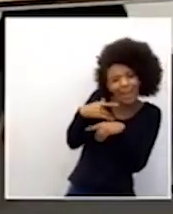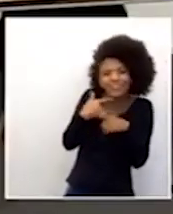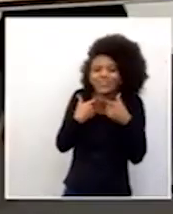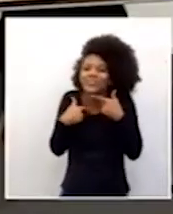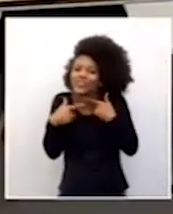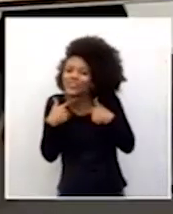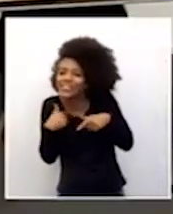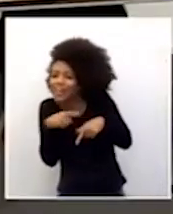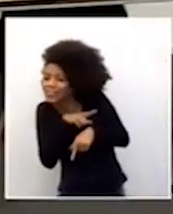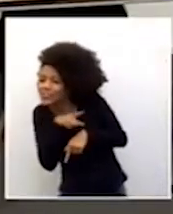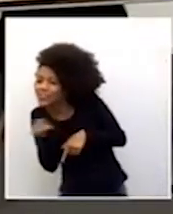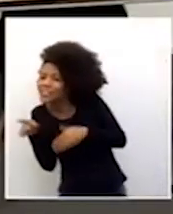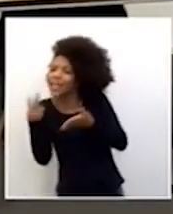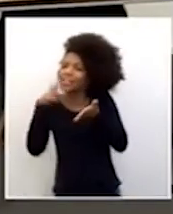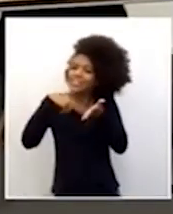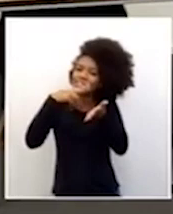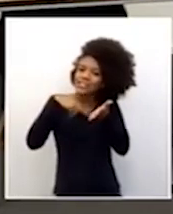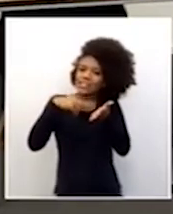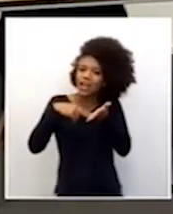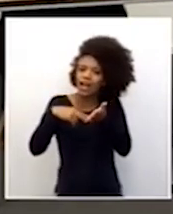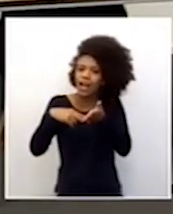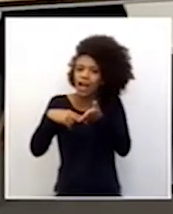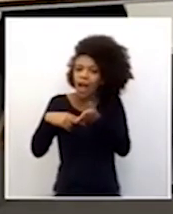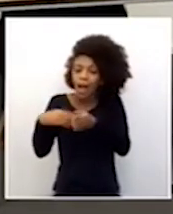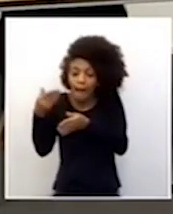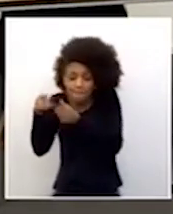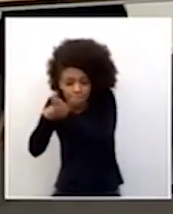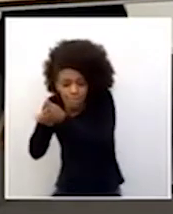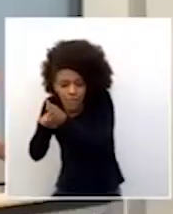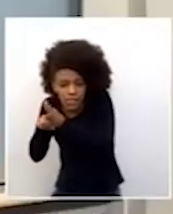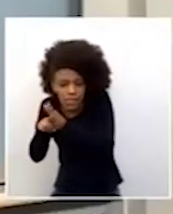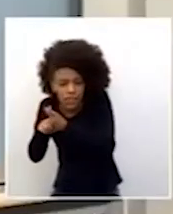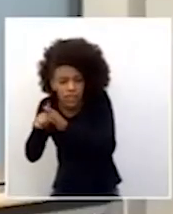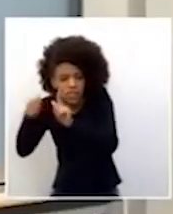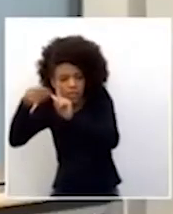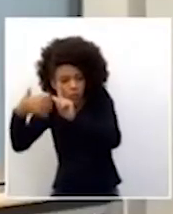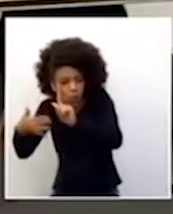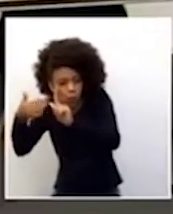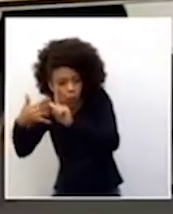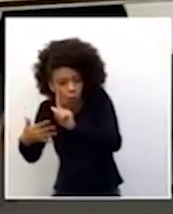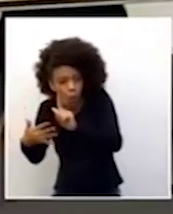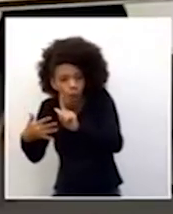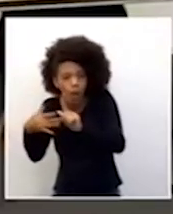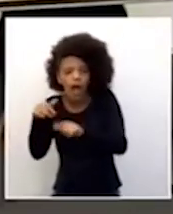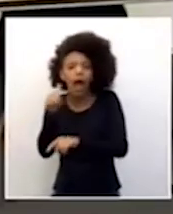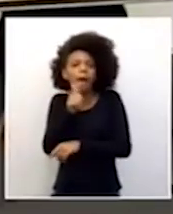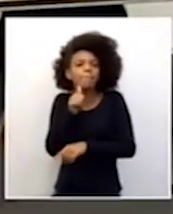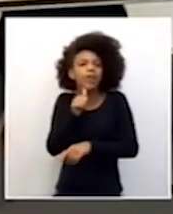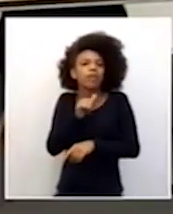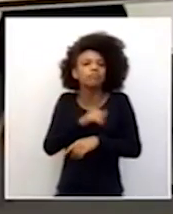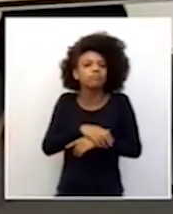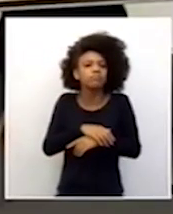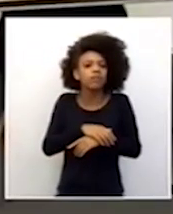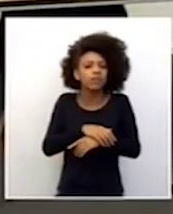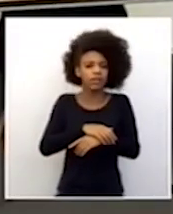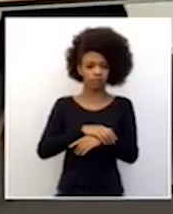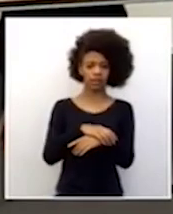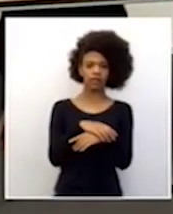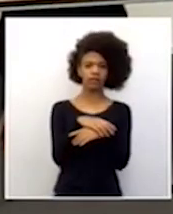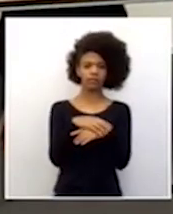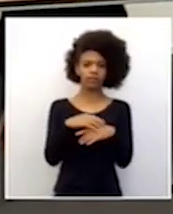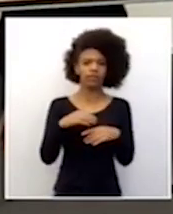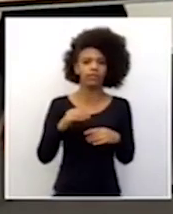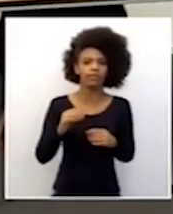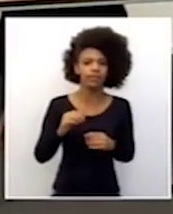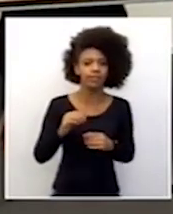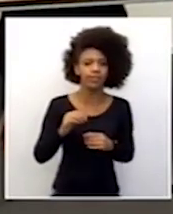vontade. Gente, joga no Google. De vocês conhecerem essas histórias. Capitu traiu ou não traiu o Bentinho? Você terá 1 milhão de respostas,